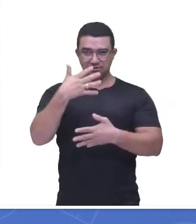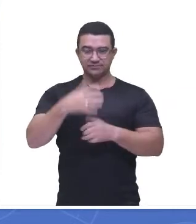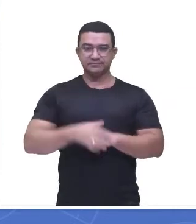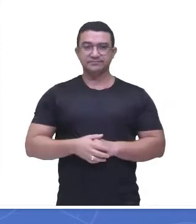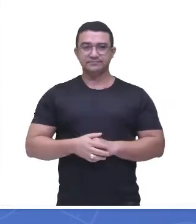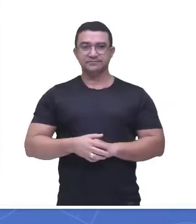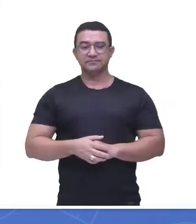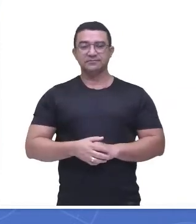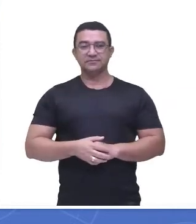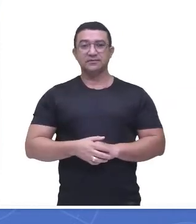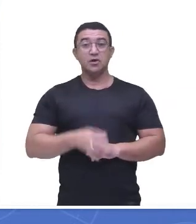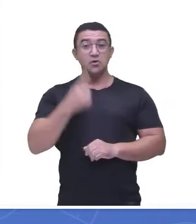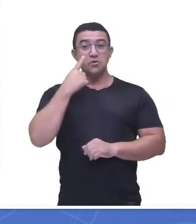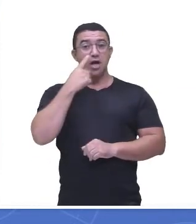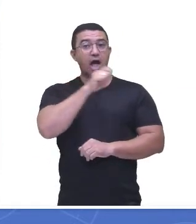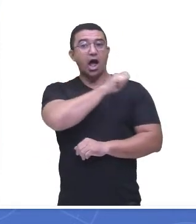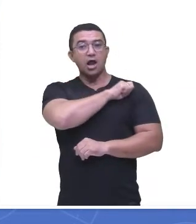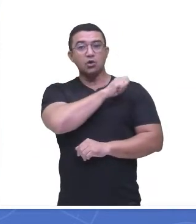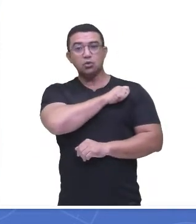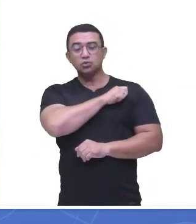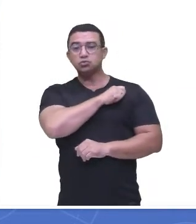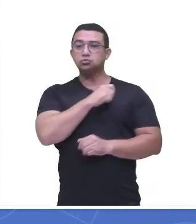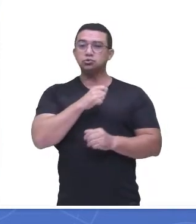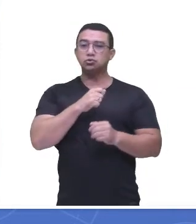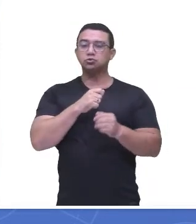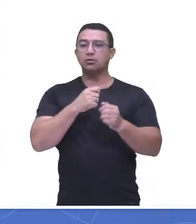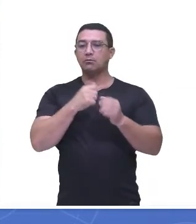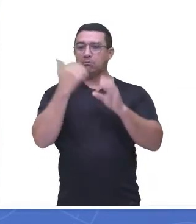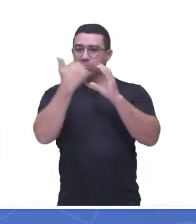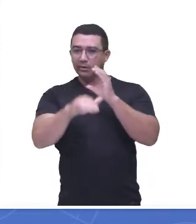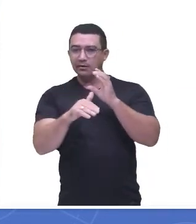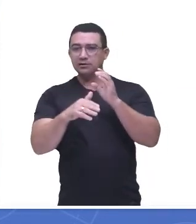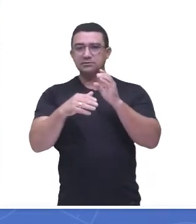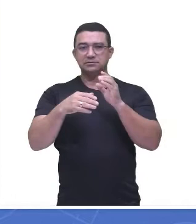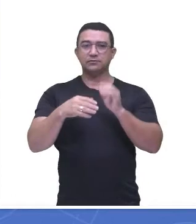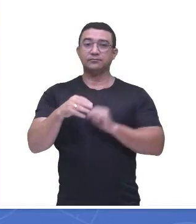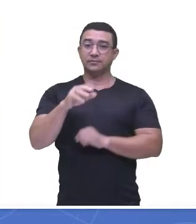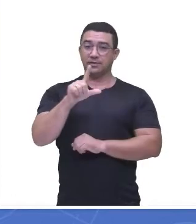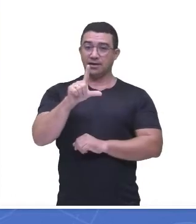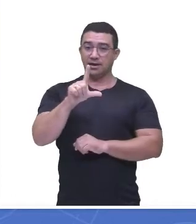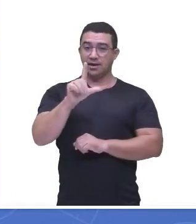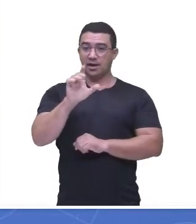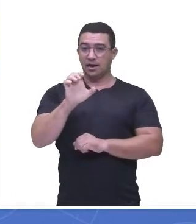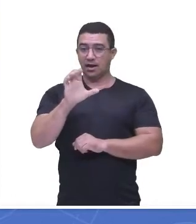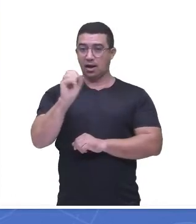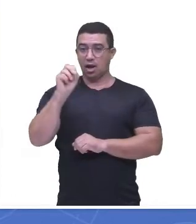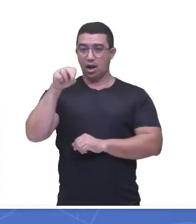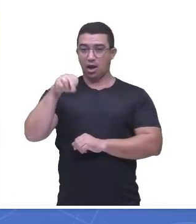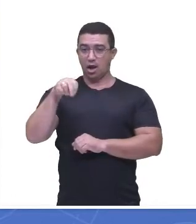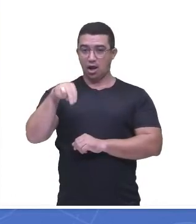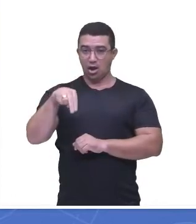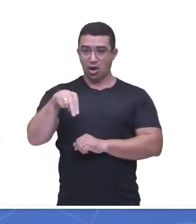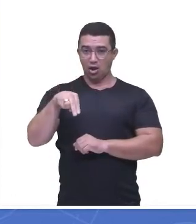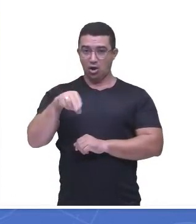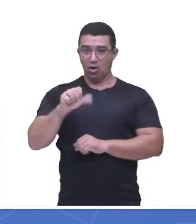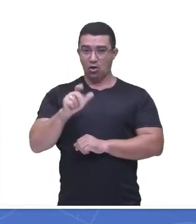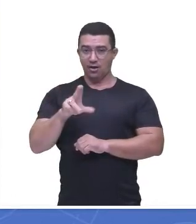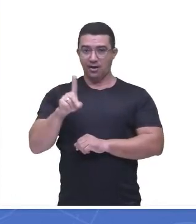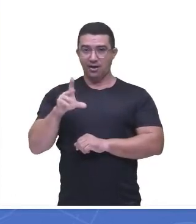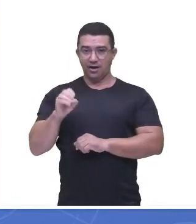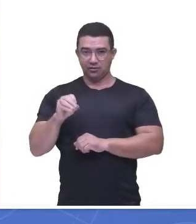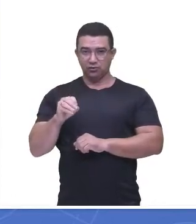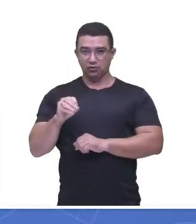alunos tentaram aí, enviaram seu chat? Muito bem, o Leonardo da Escola Coronel